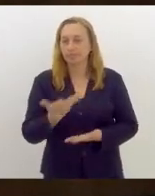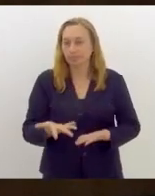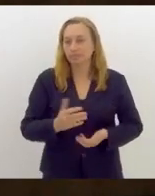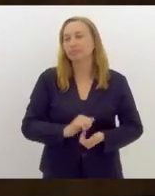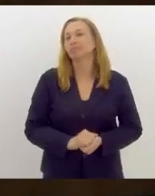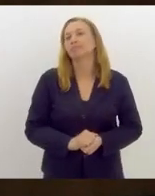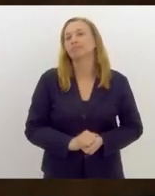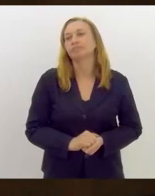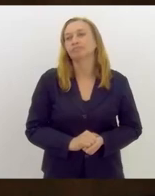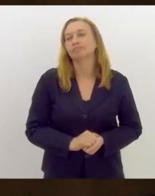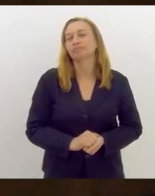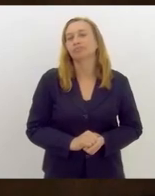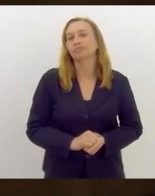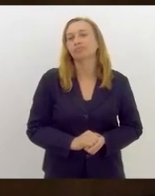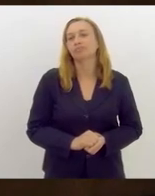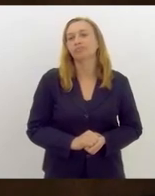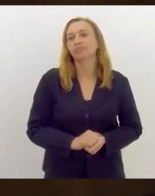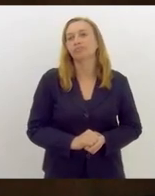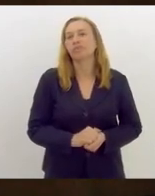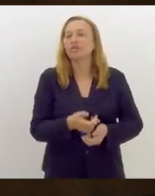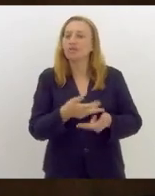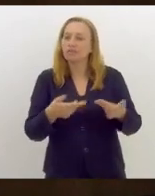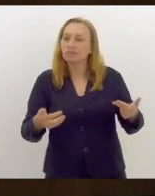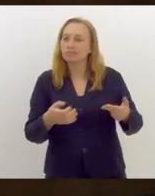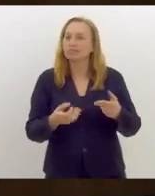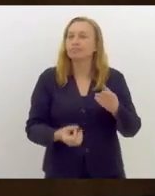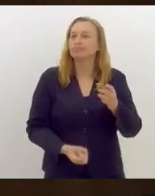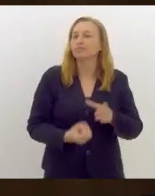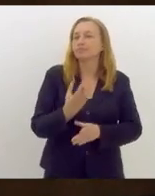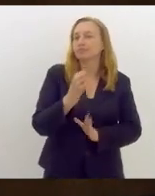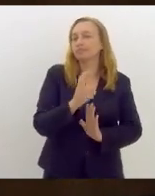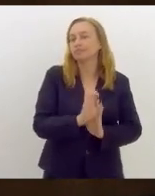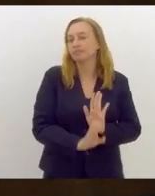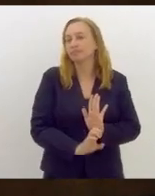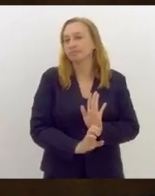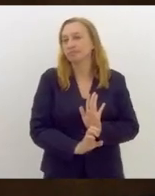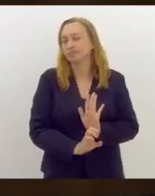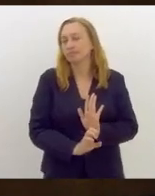E aí a gente fez uma série de emendas para